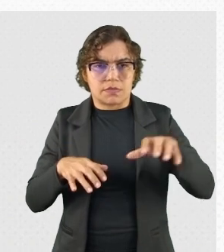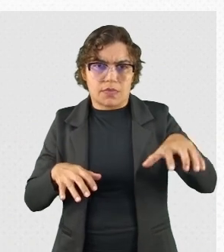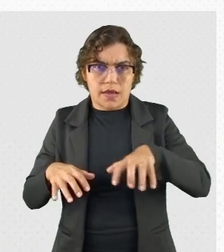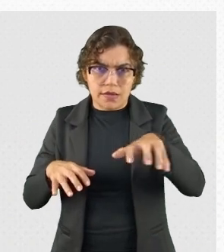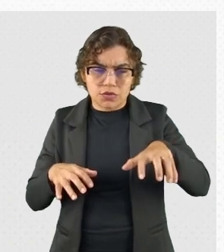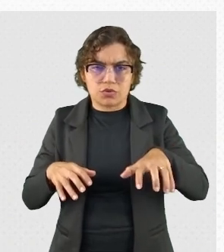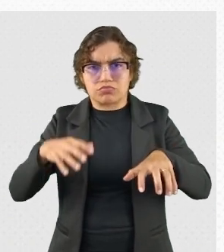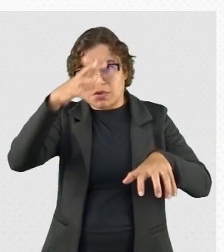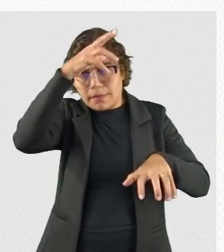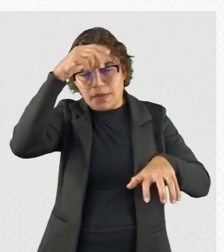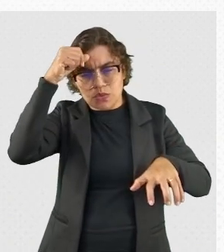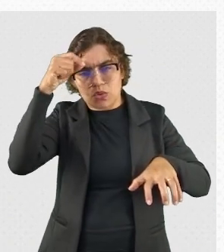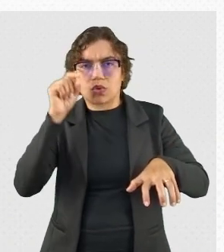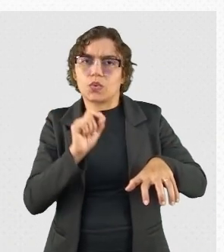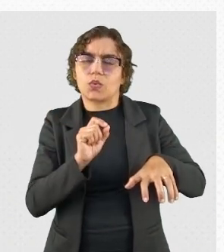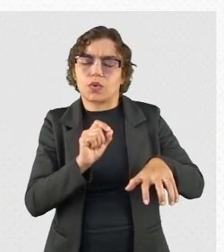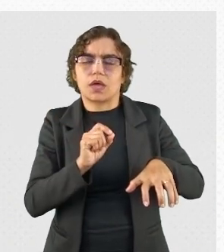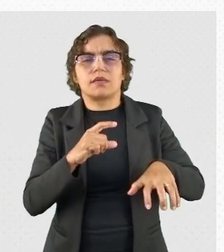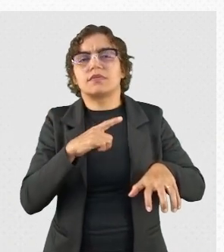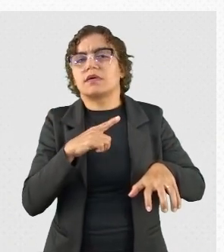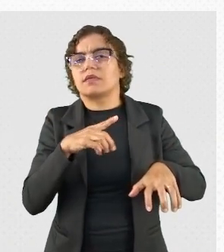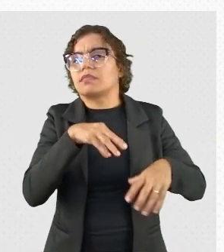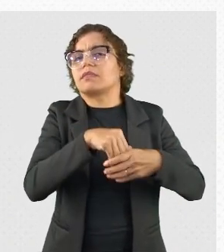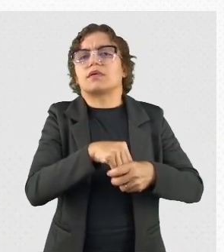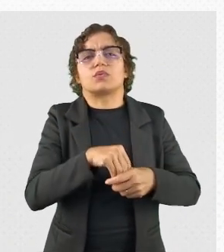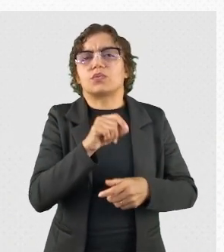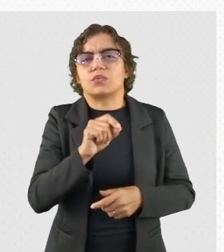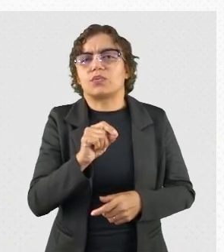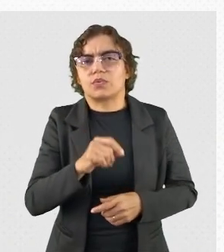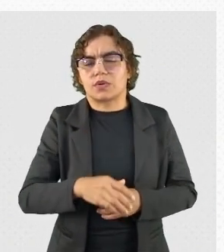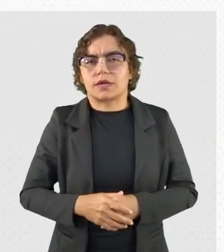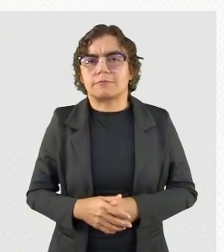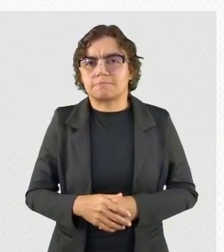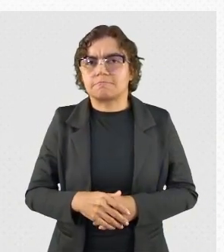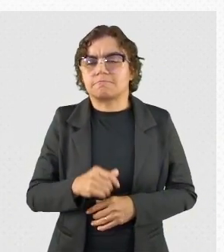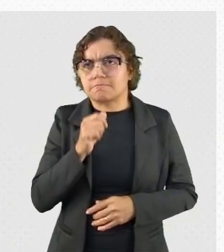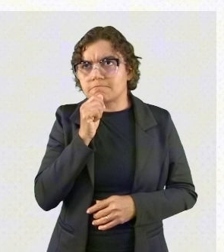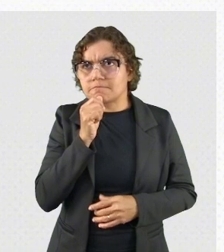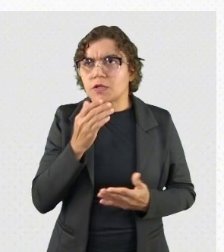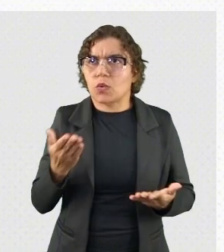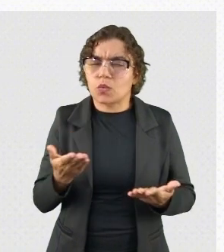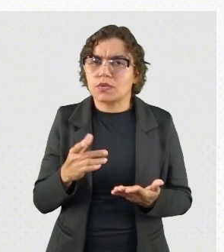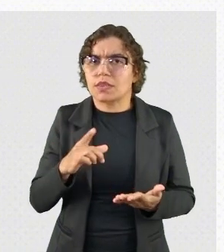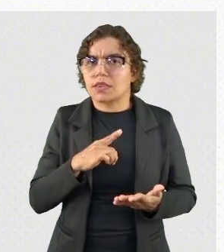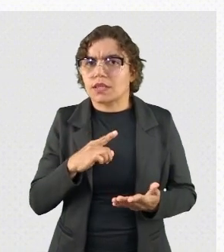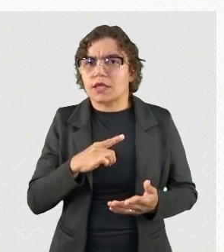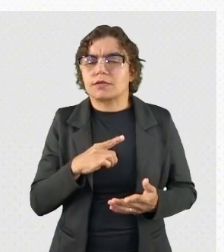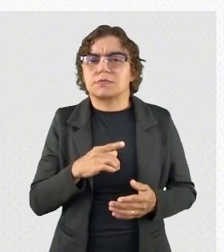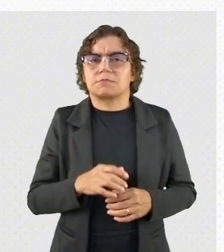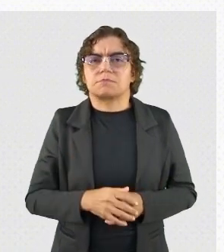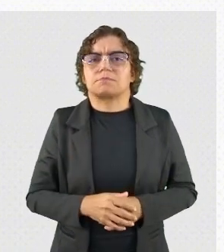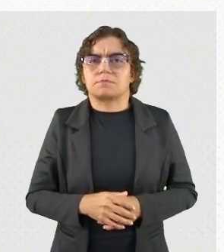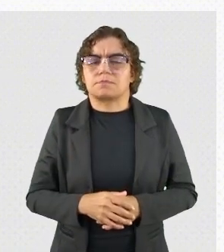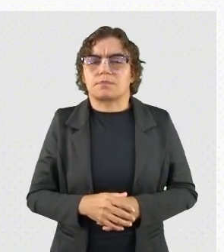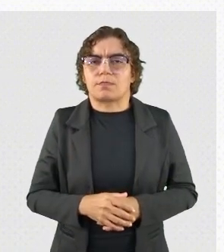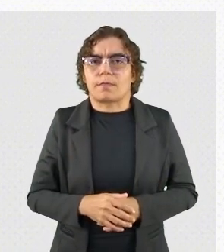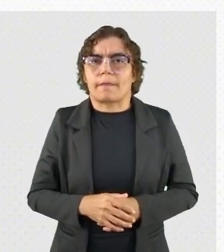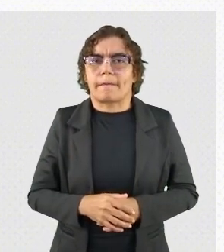Amazônia, que você tem, claro, ainda uma demografia, né,